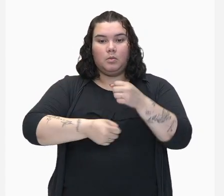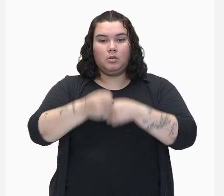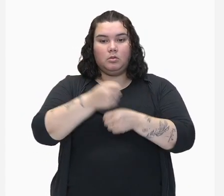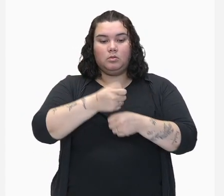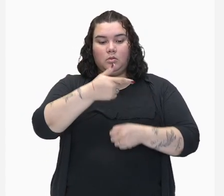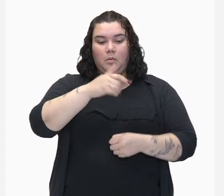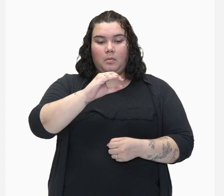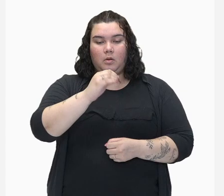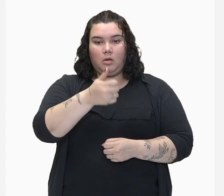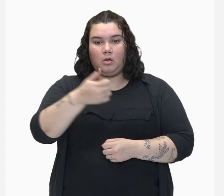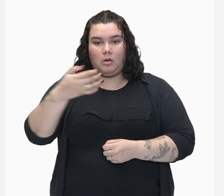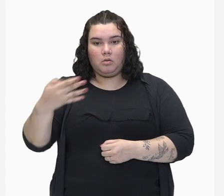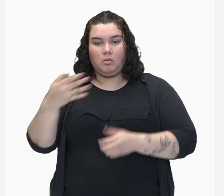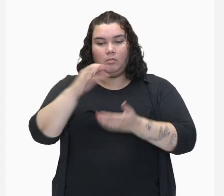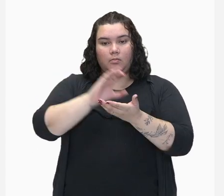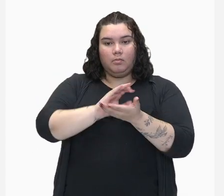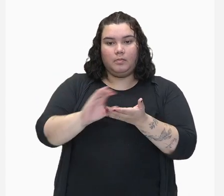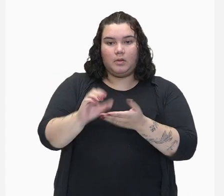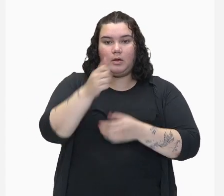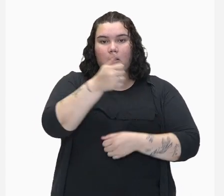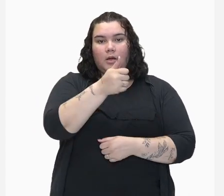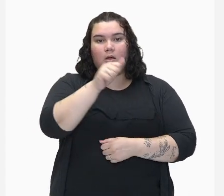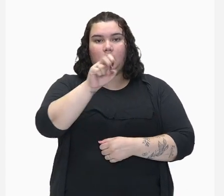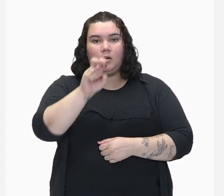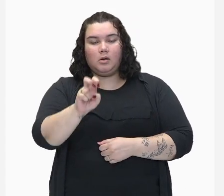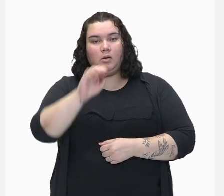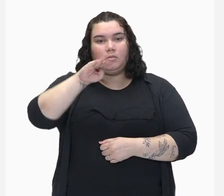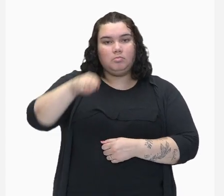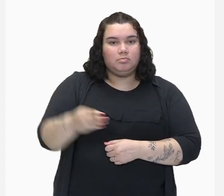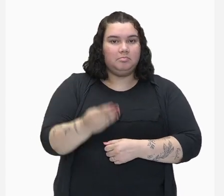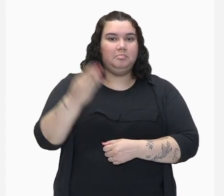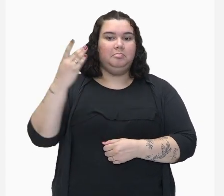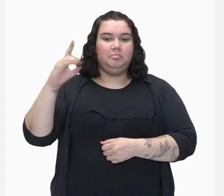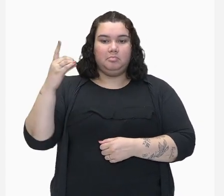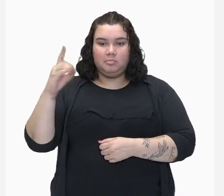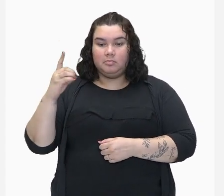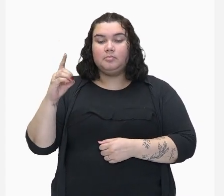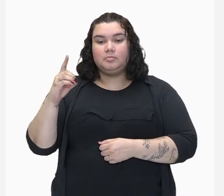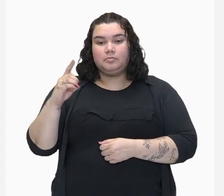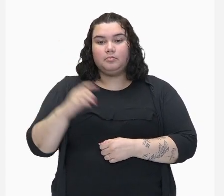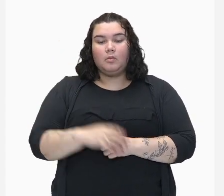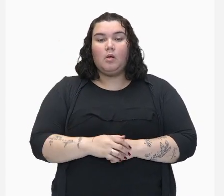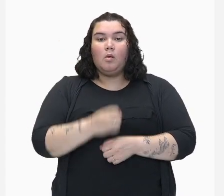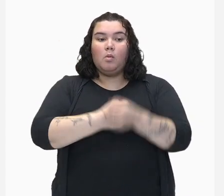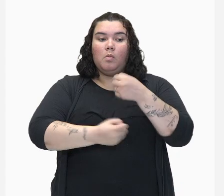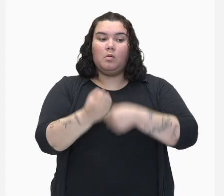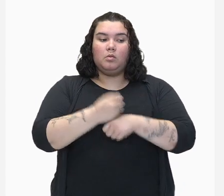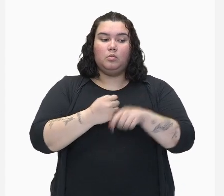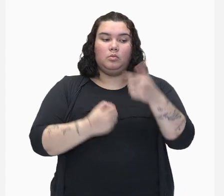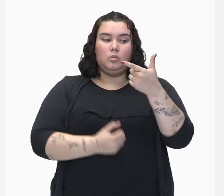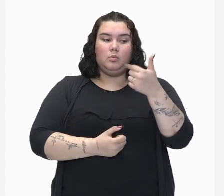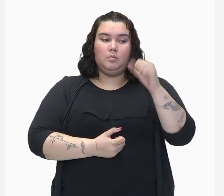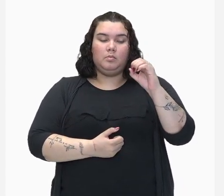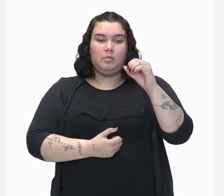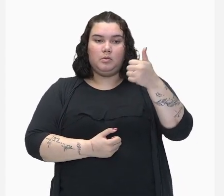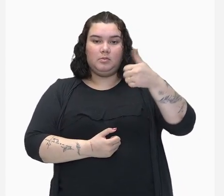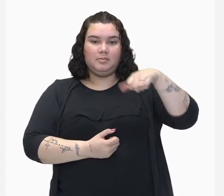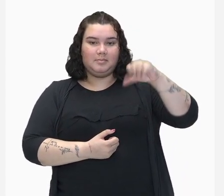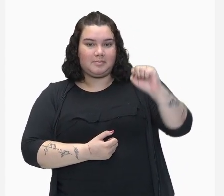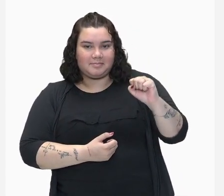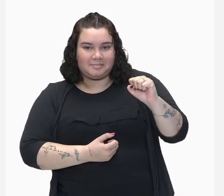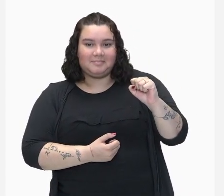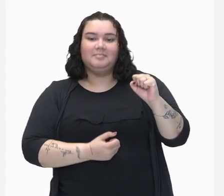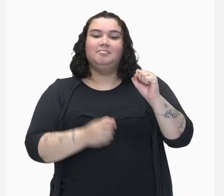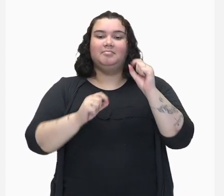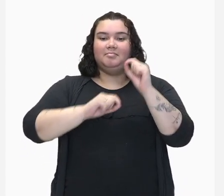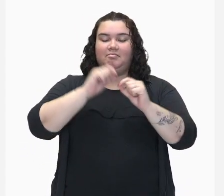houve investimento, olha lá, de 15 bilhões de dólares. Já em 2018, na Rússia, 11,6